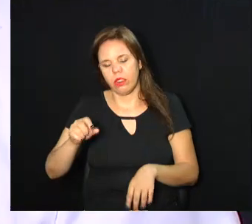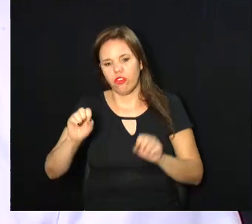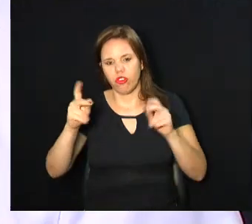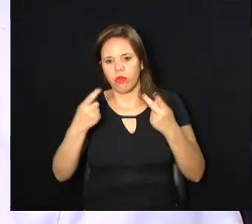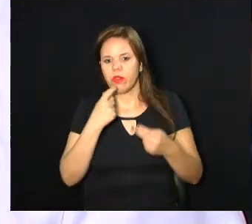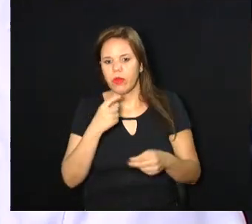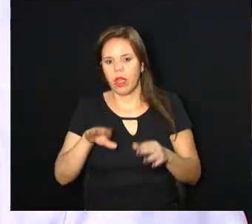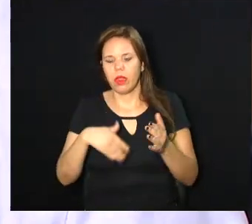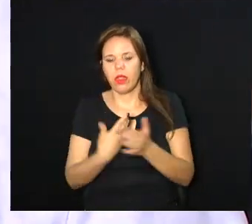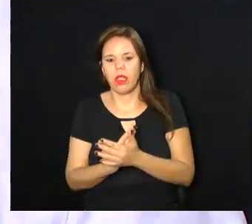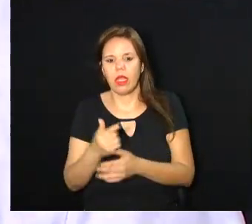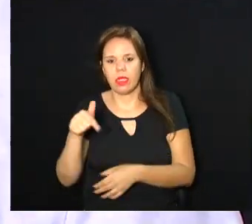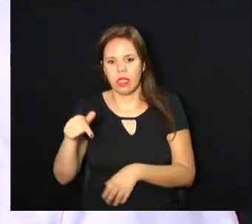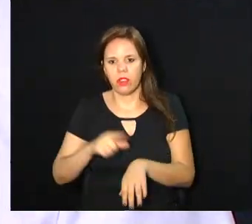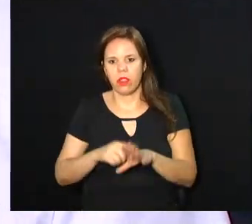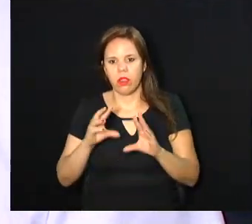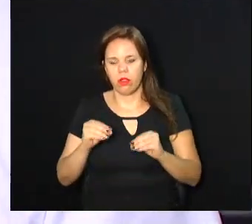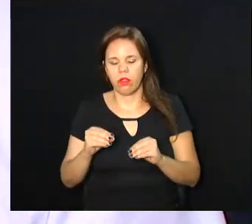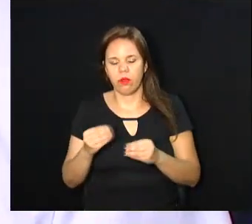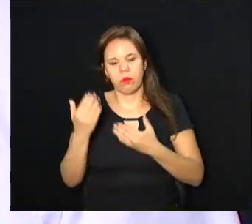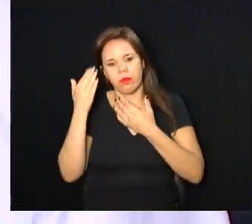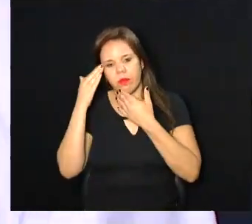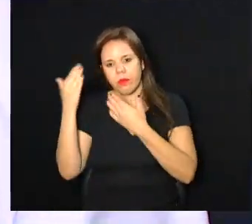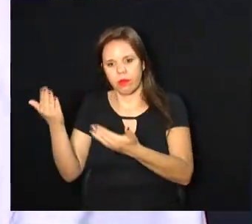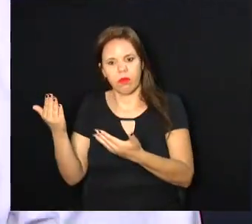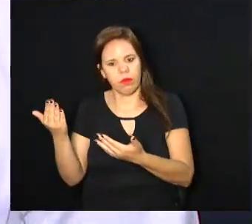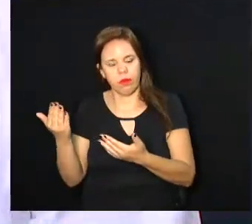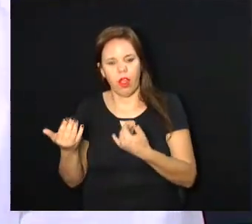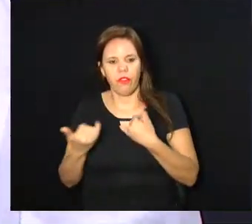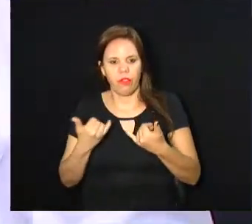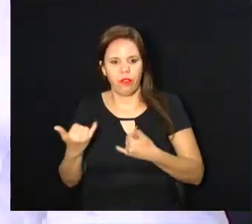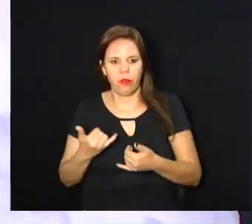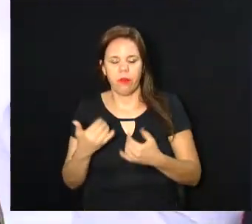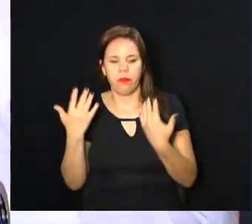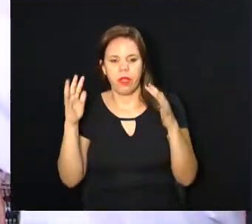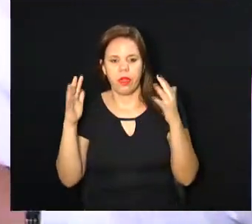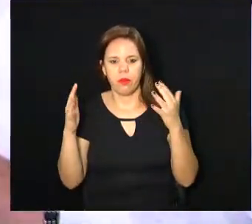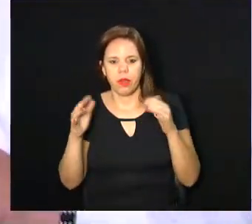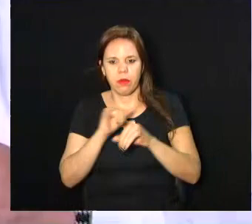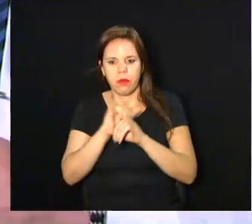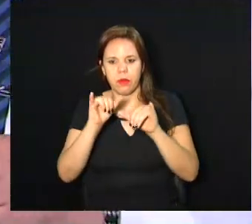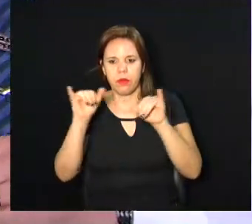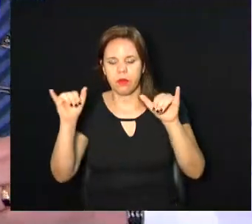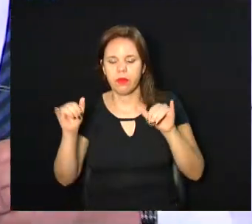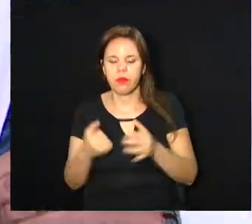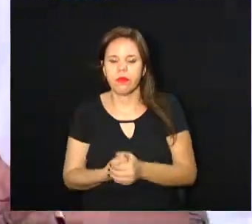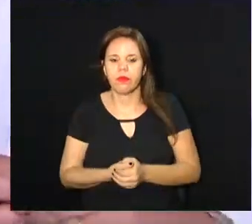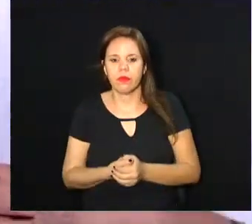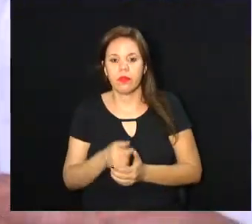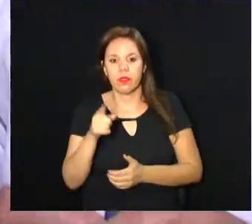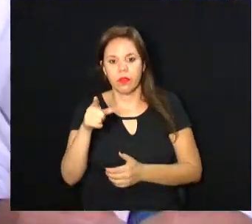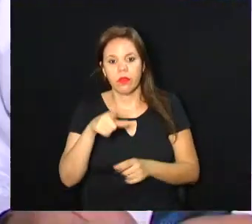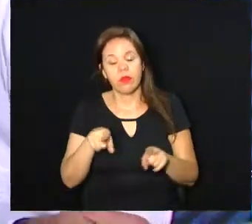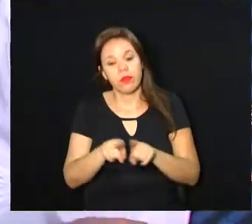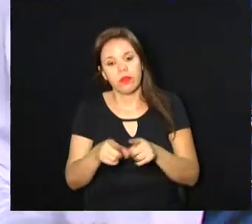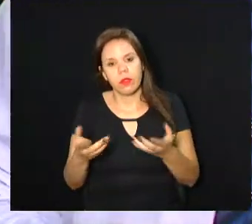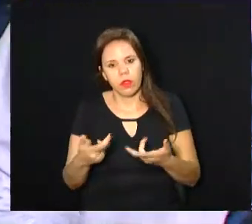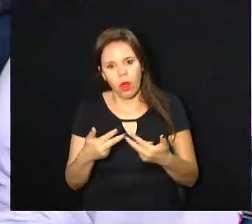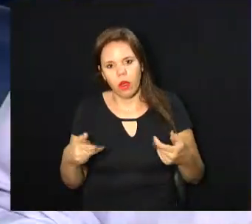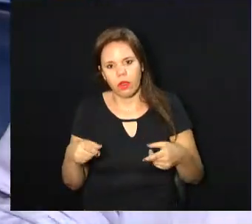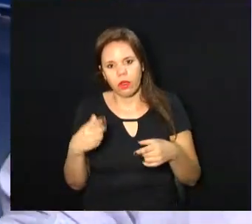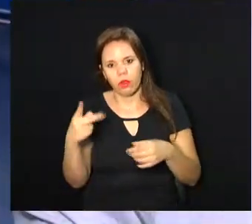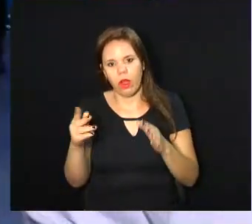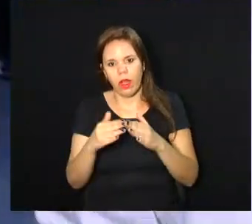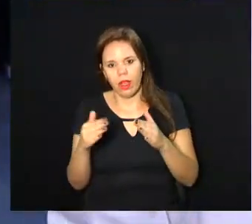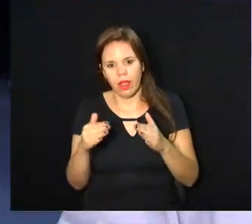Shopping até às 19 horas. Tá certo, muito obrigada pelas informações, parabéns pela campanha. Então, Gabriel, se você também tiver alguma coisinha na